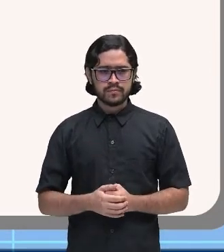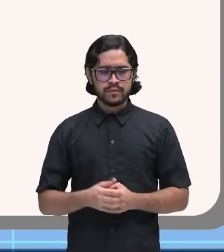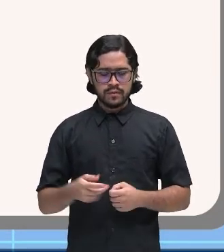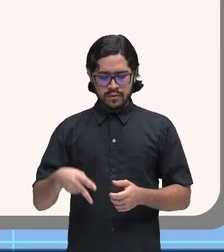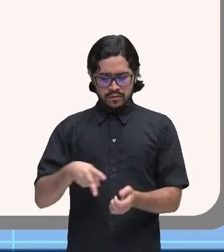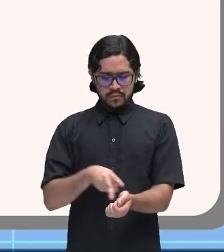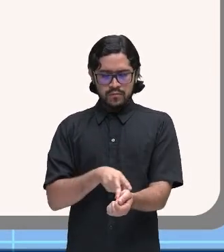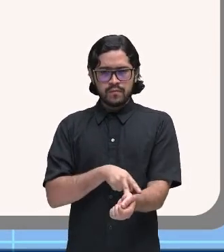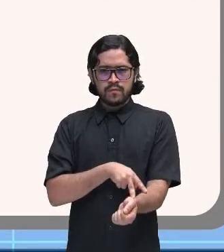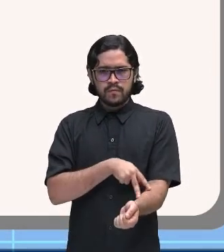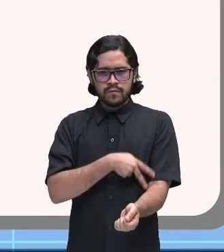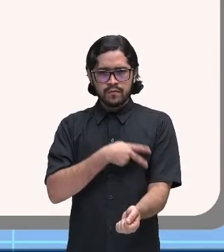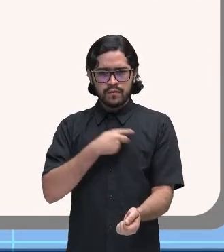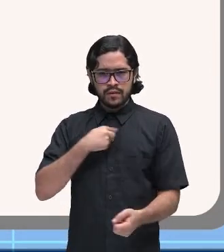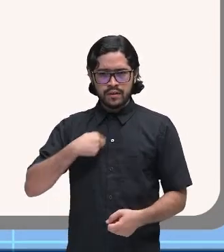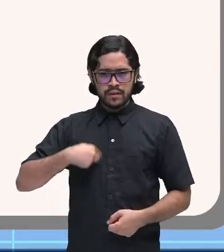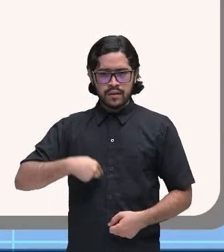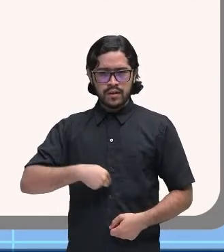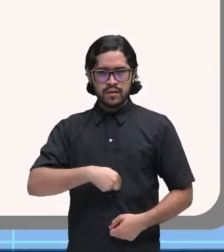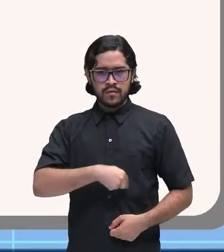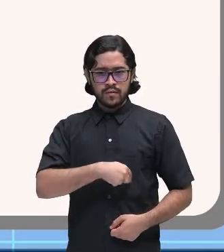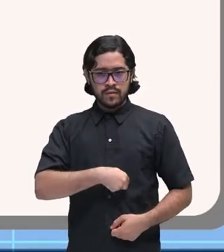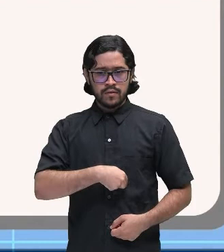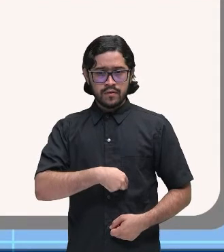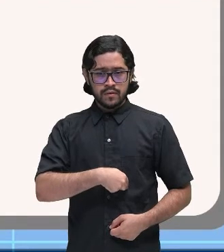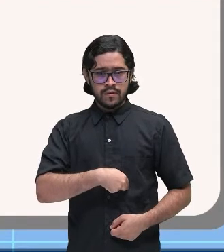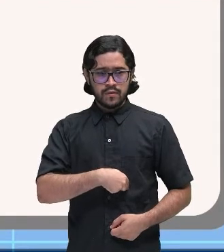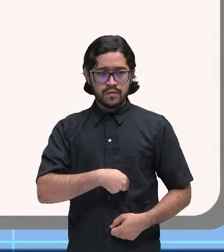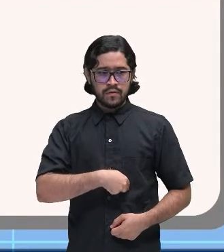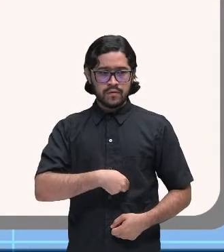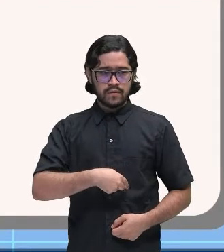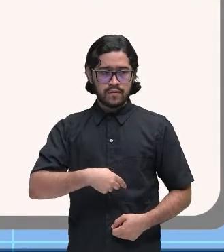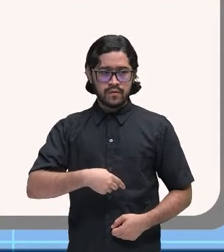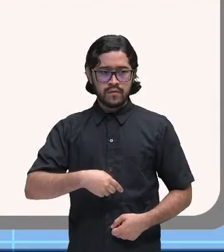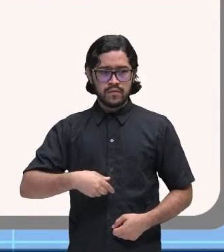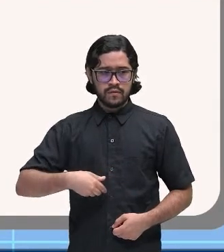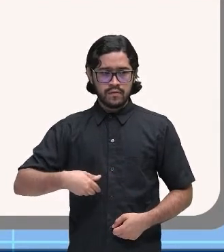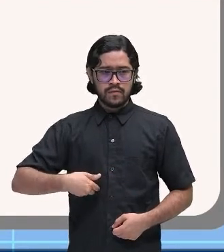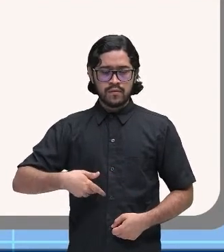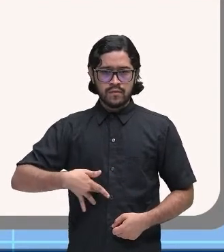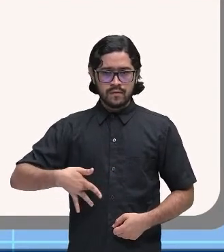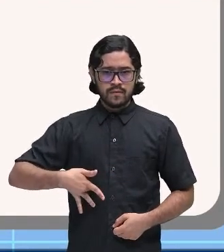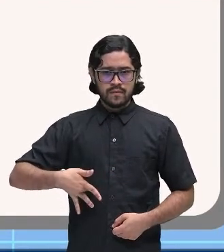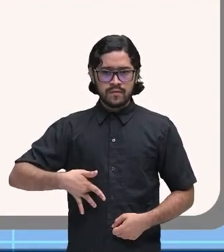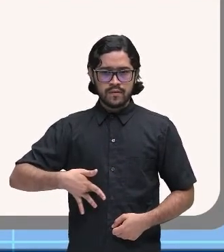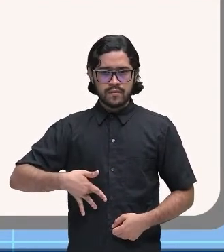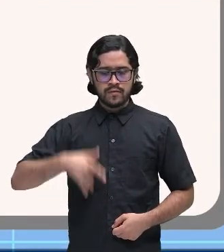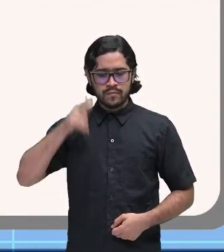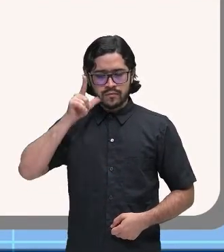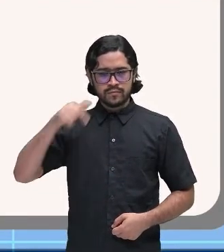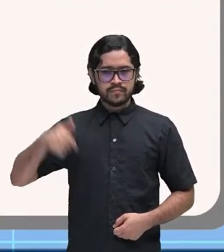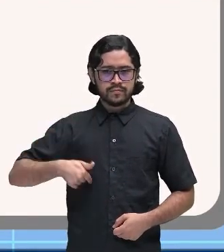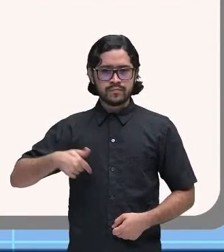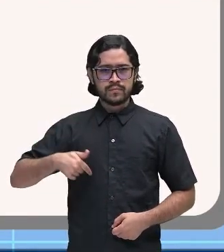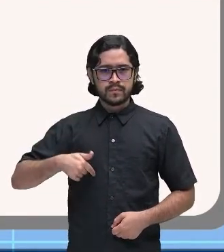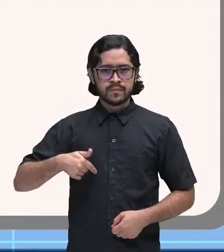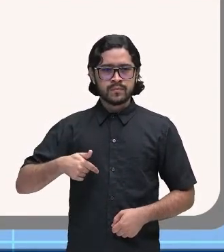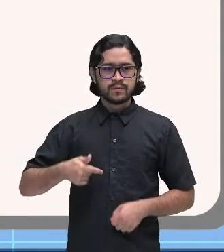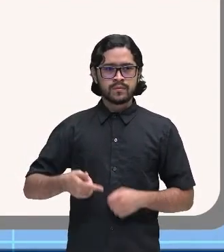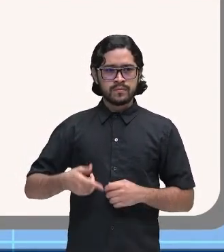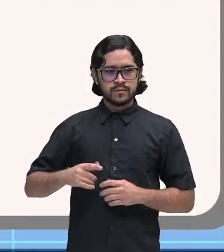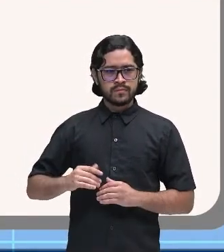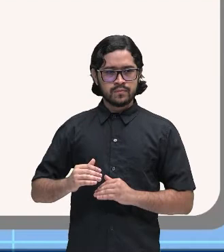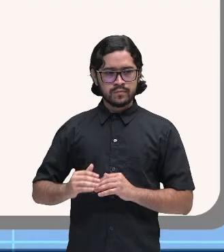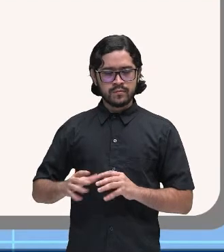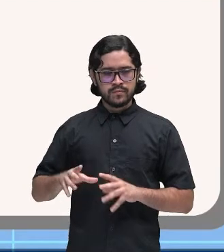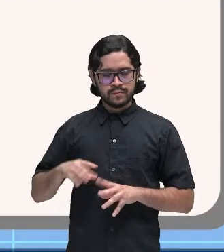então ela possibilita o transporte direto para esse órgão para que aconteça aí o metabolismo dessas substâncias, né?